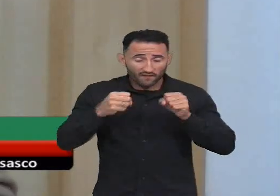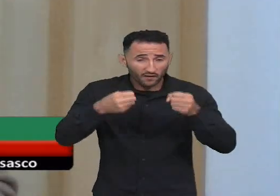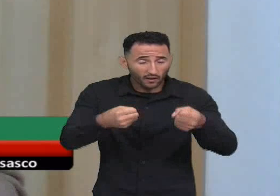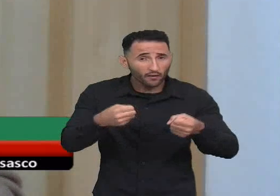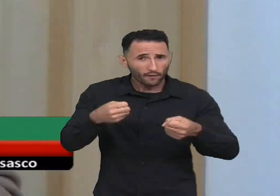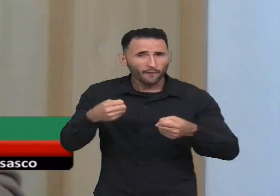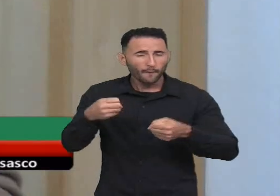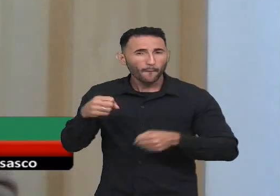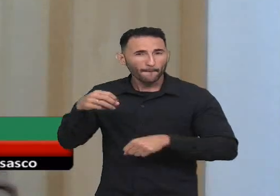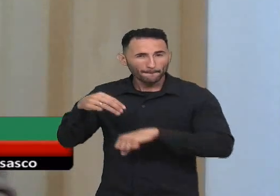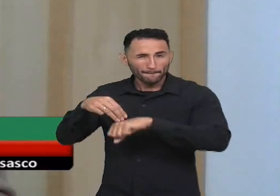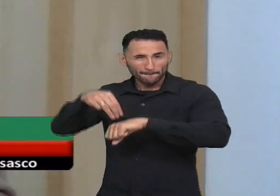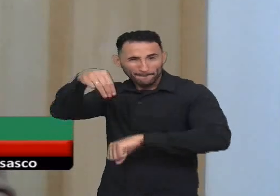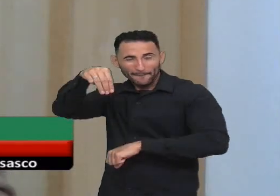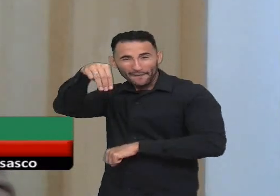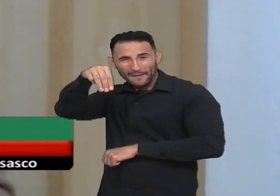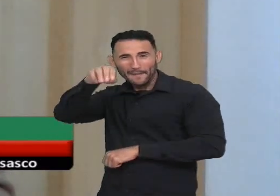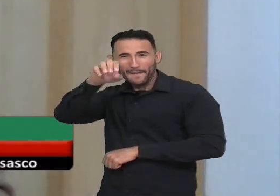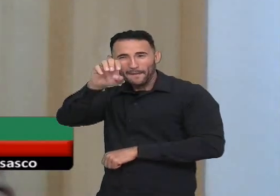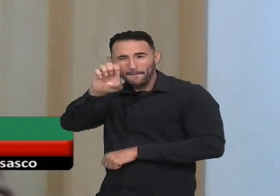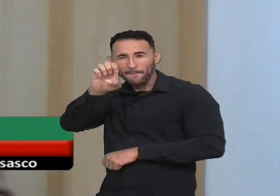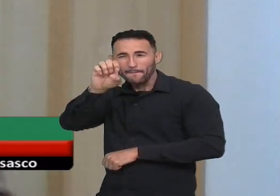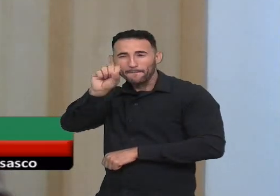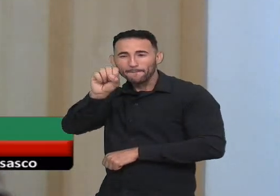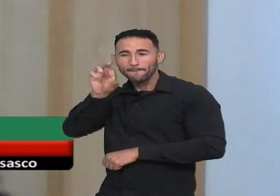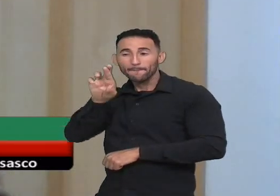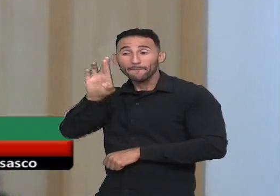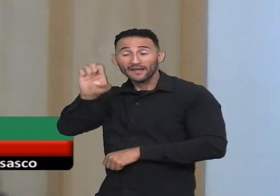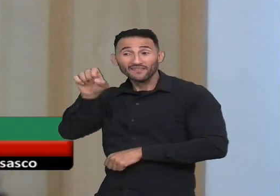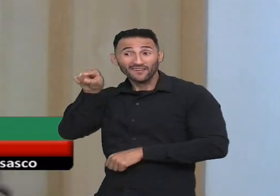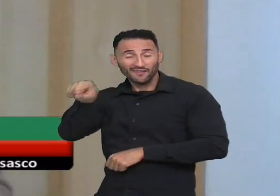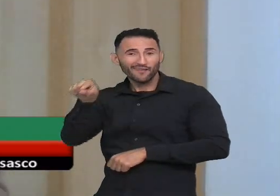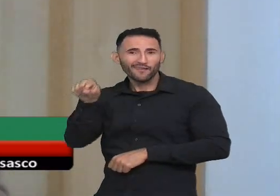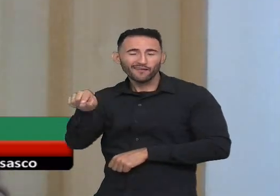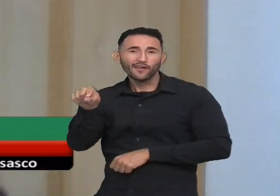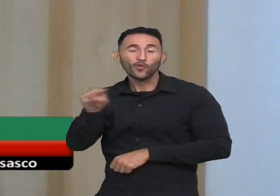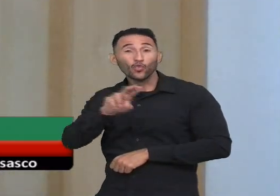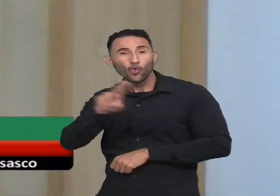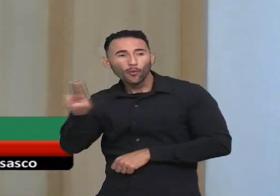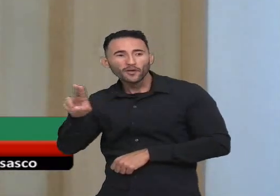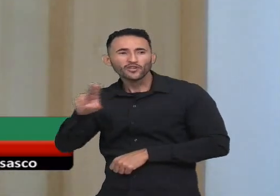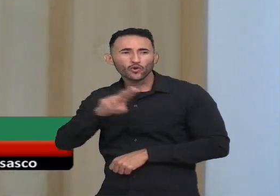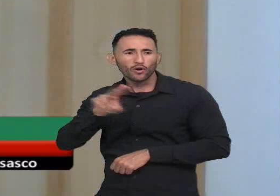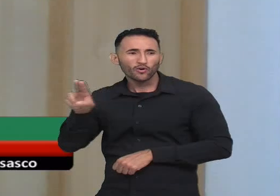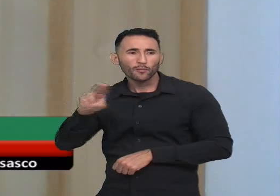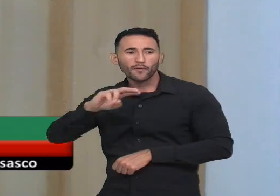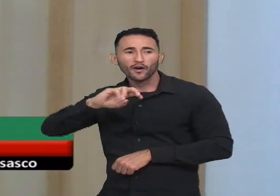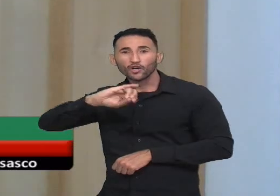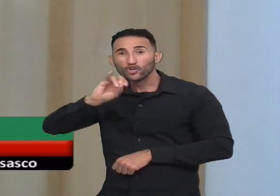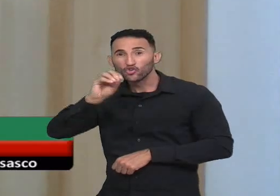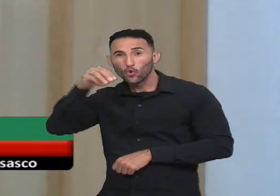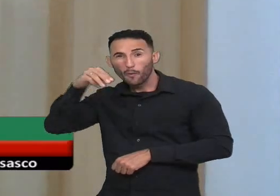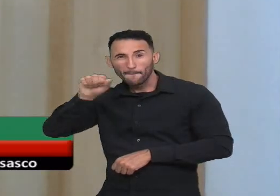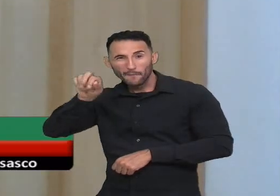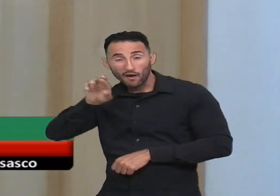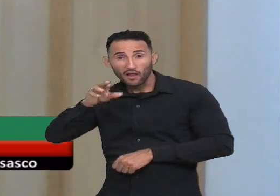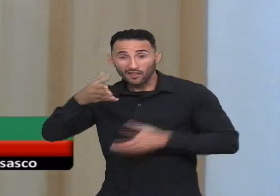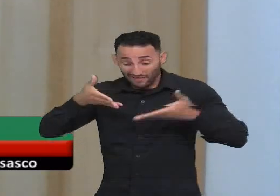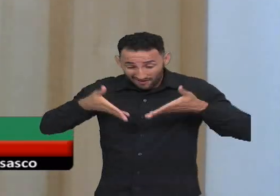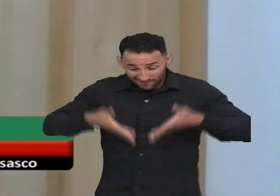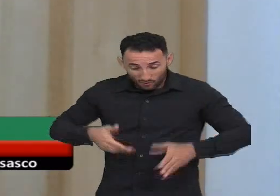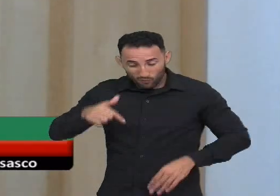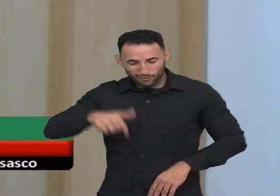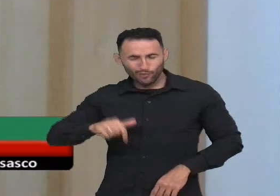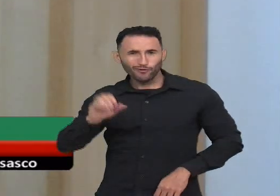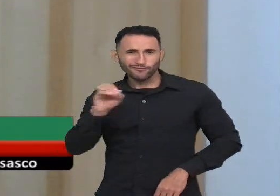o nome dele é Jomar Pereira da Silva, que nasceu e se criou em Osasco, com